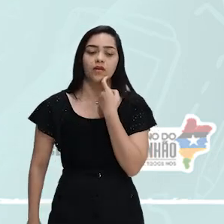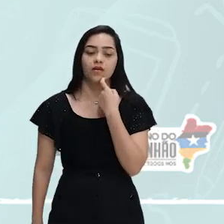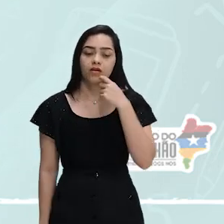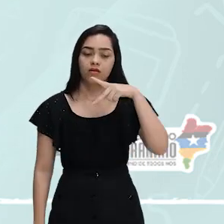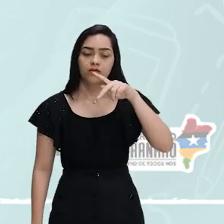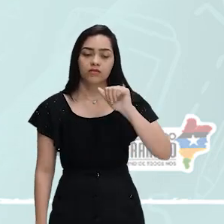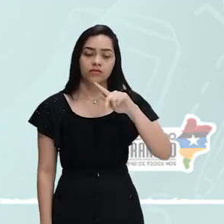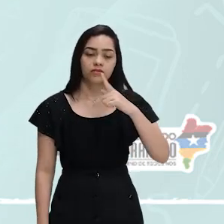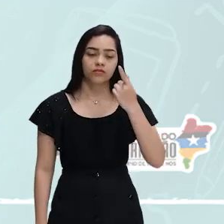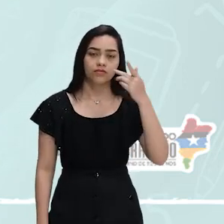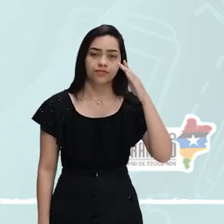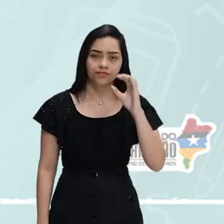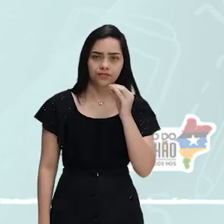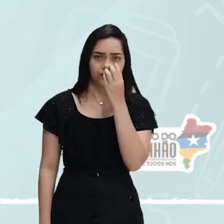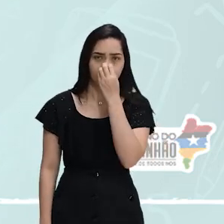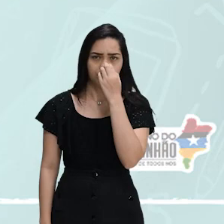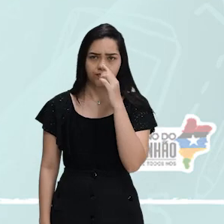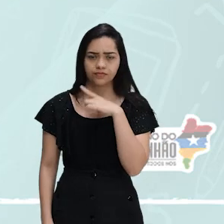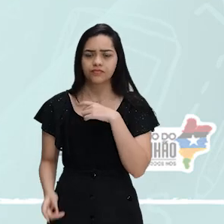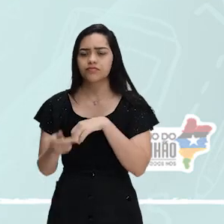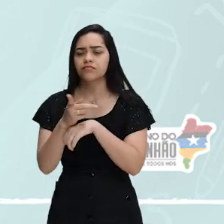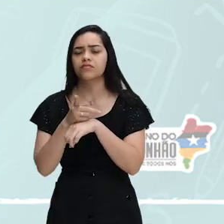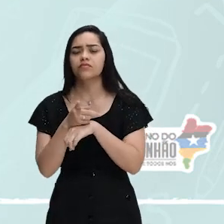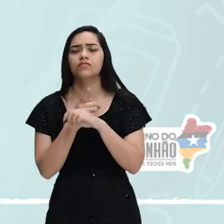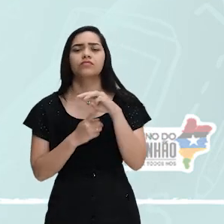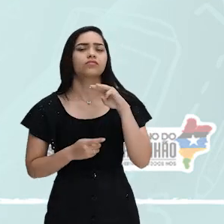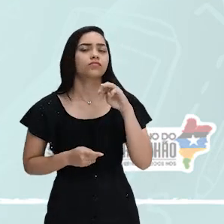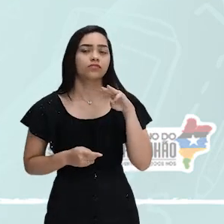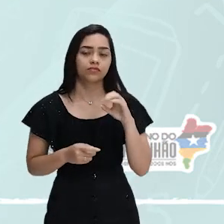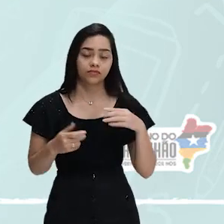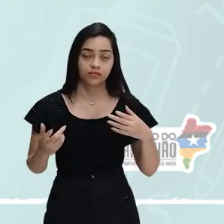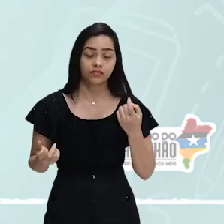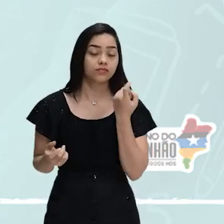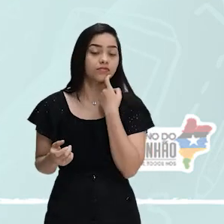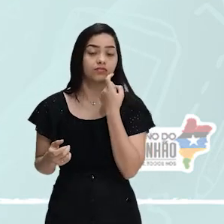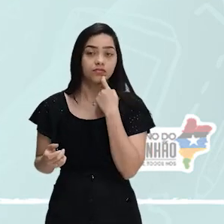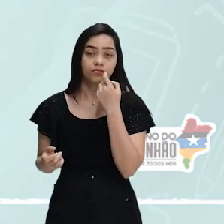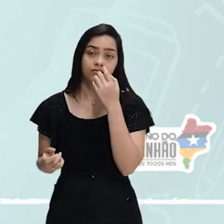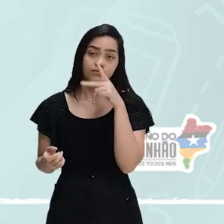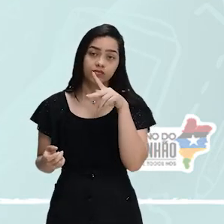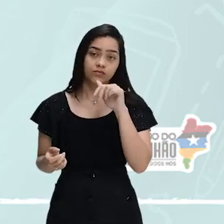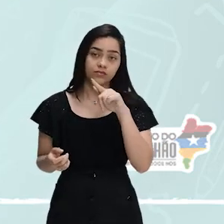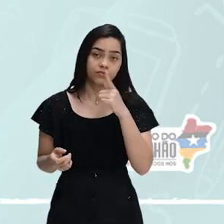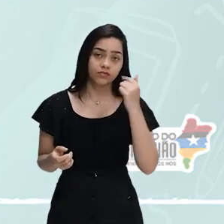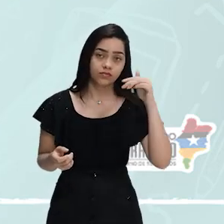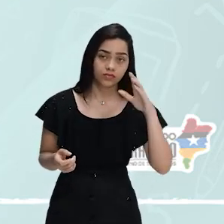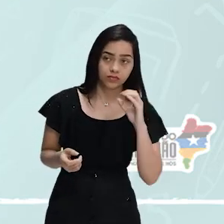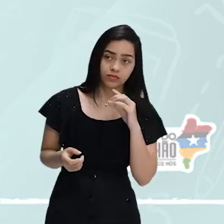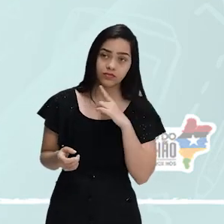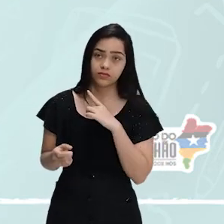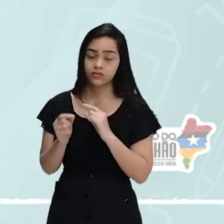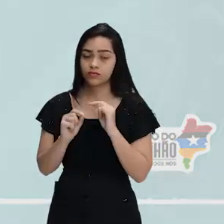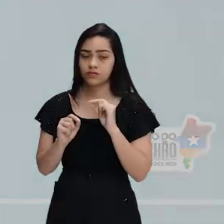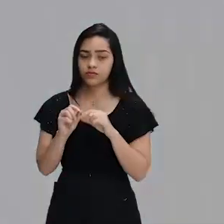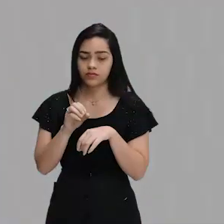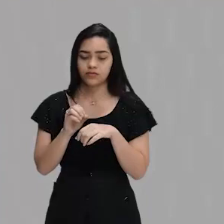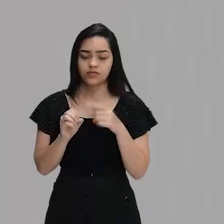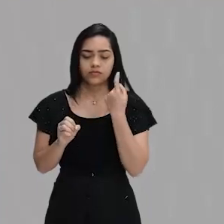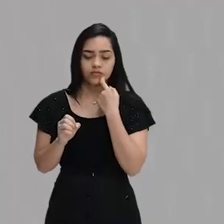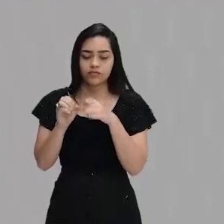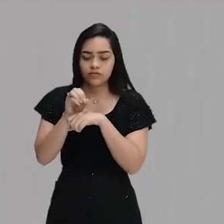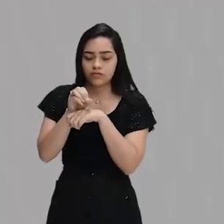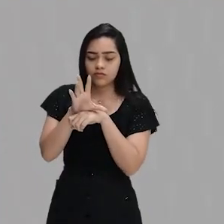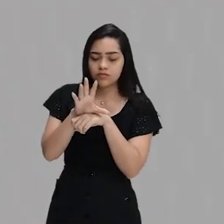Vocês já viram aquele filme lá do Procurando Nemo? Pois é, o peixe palhaço ele tem um tipo de secreção que